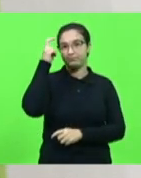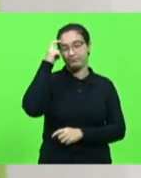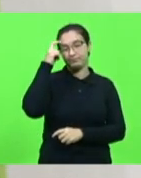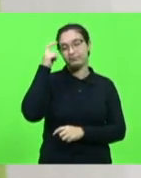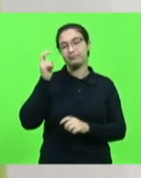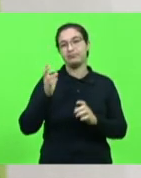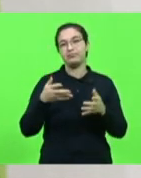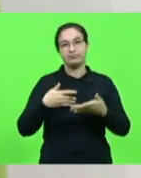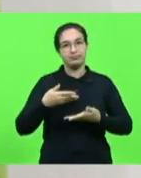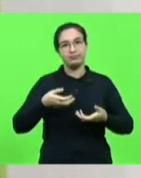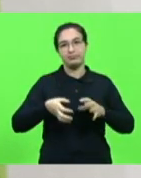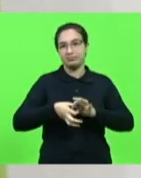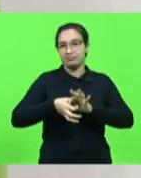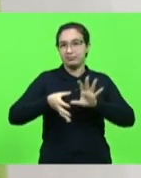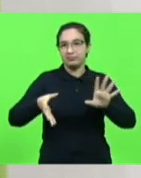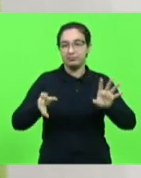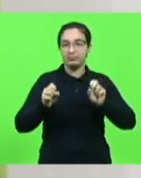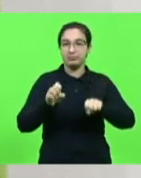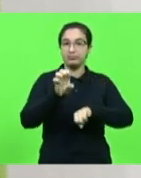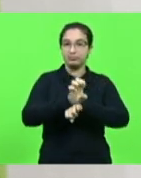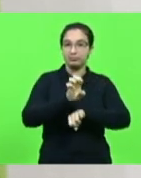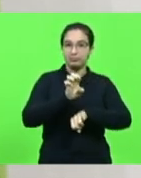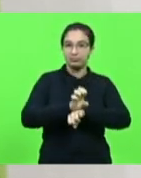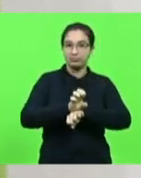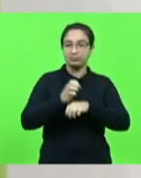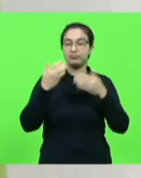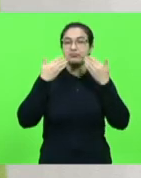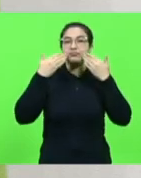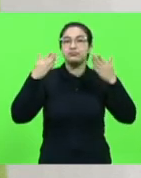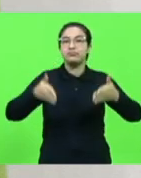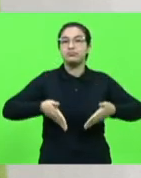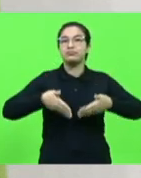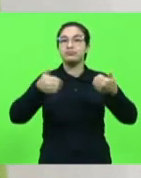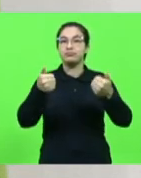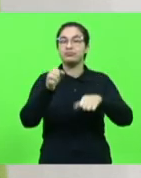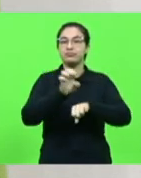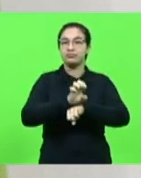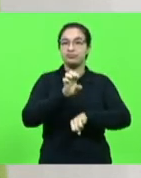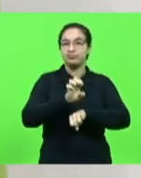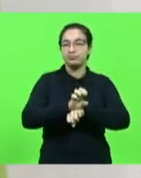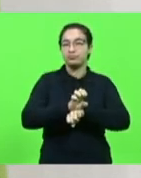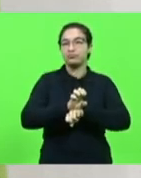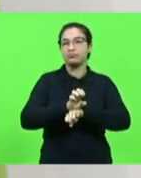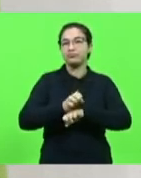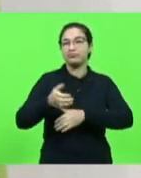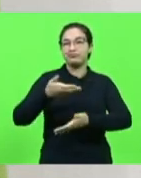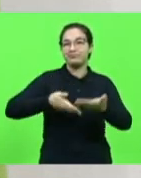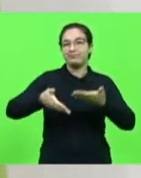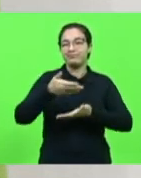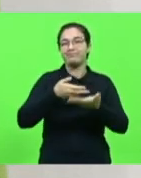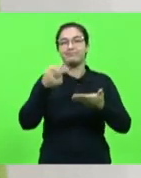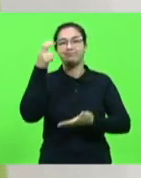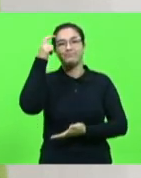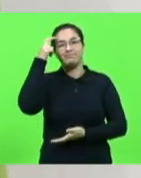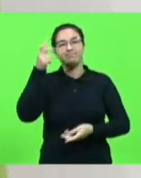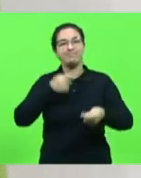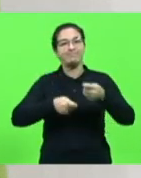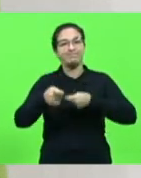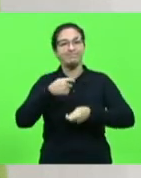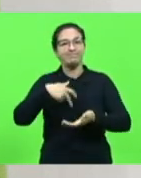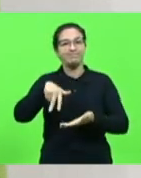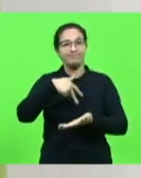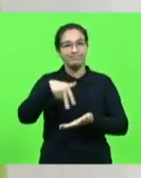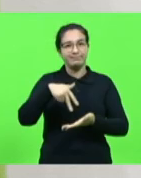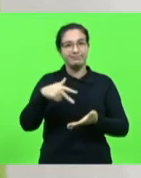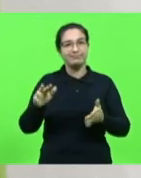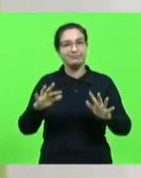exatamente à disposição para estadualizar, para revelar melhor este Estado multicultural, étnico, econômico, não é, artístico, folclórico, que